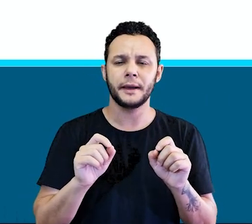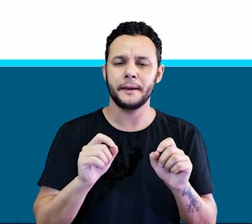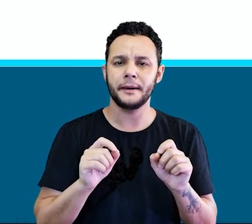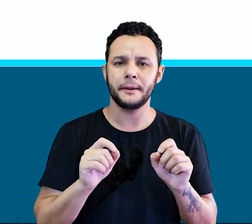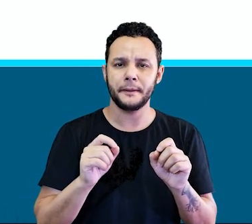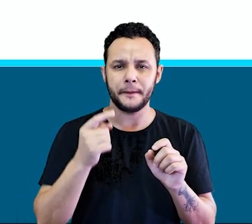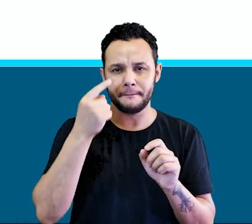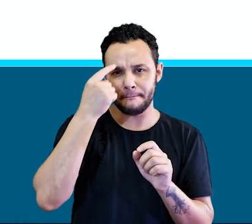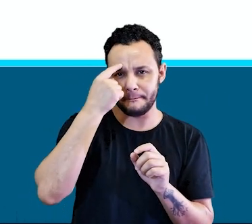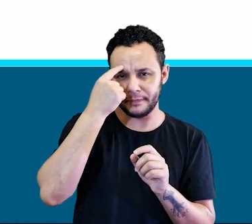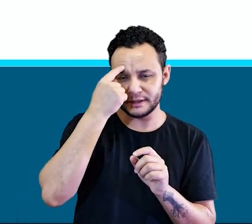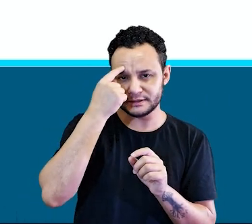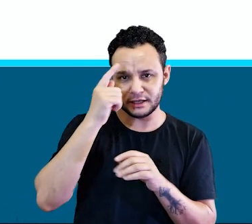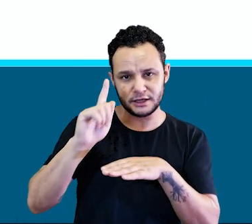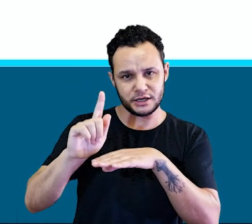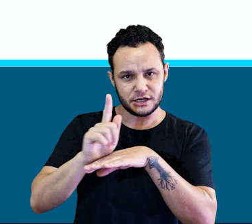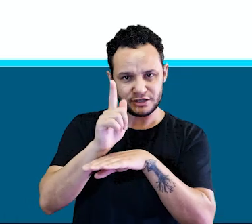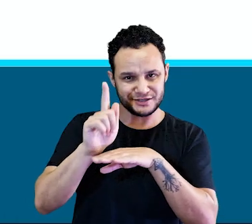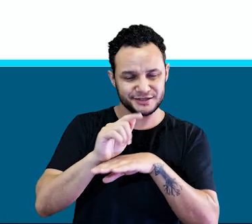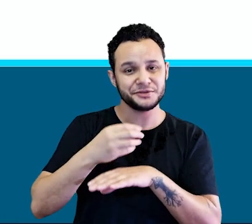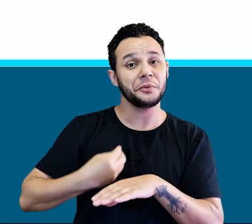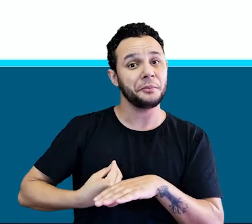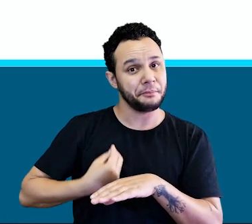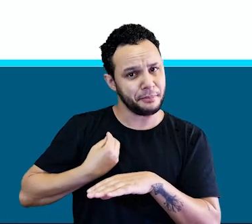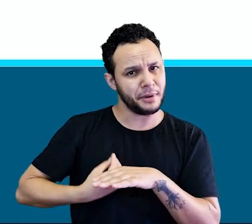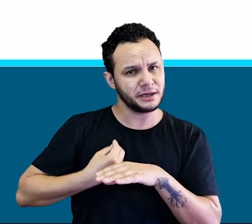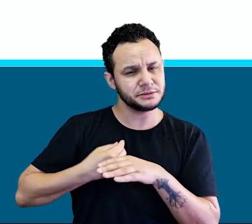de pensar uma gestão mais